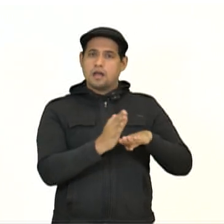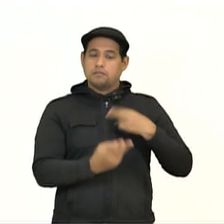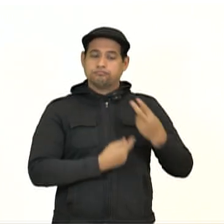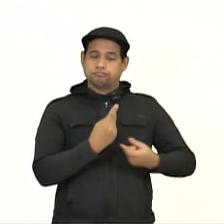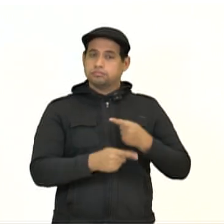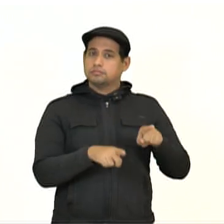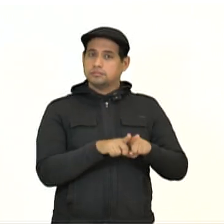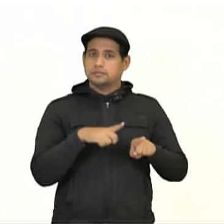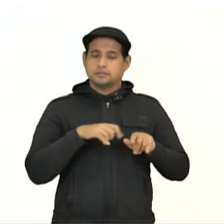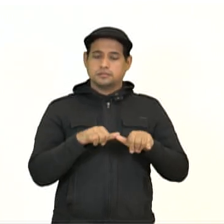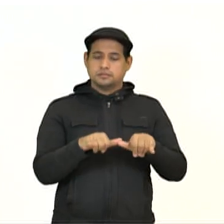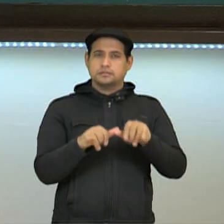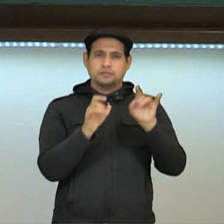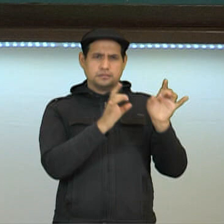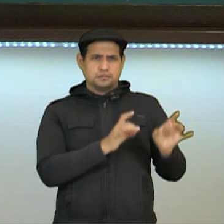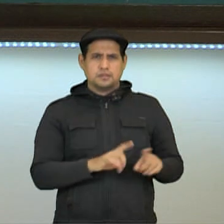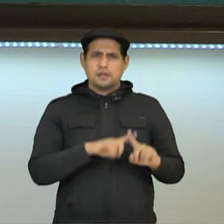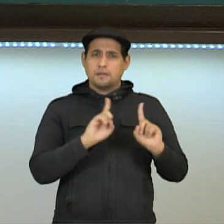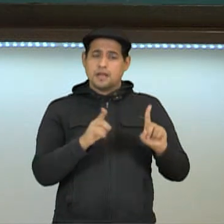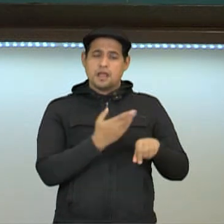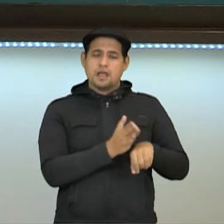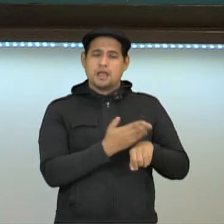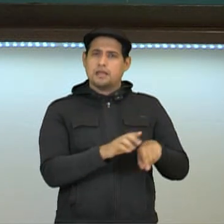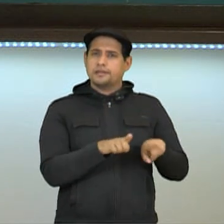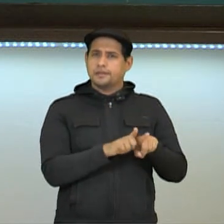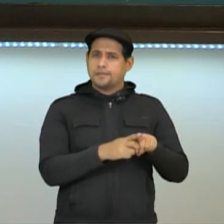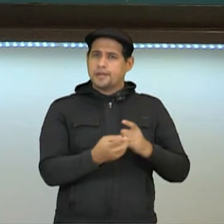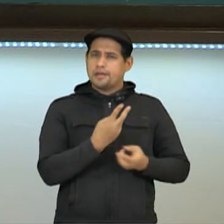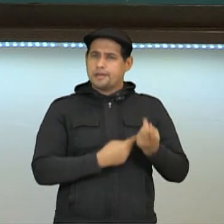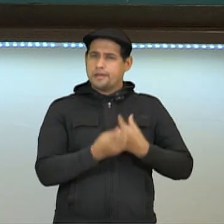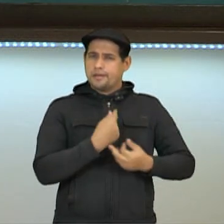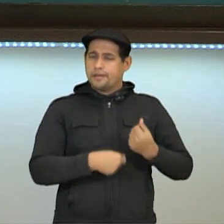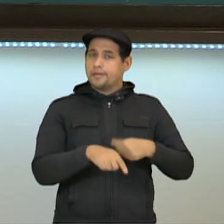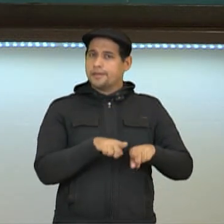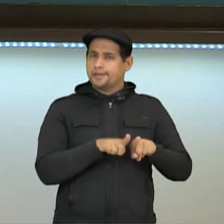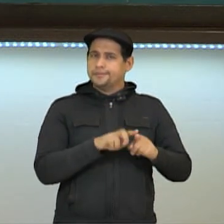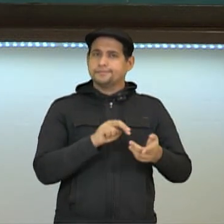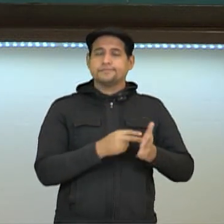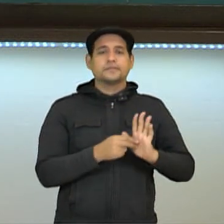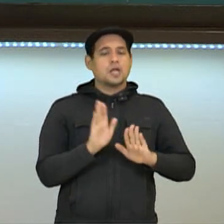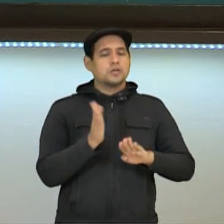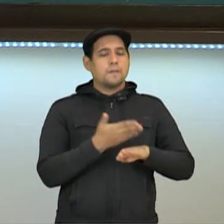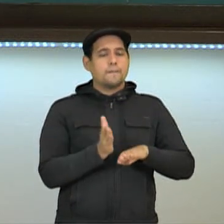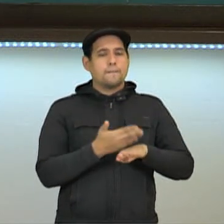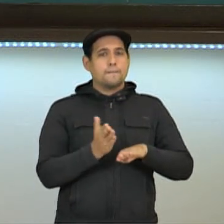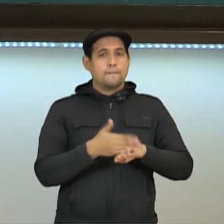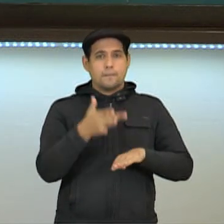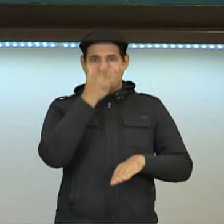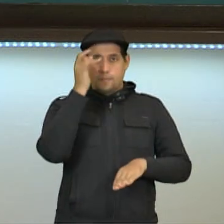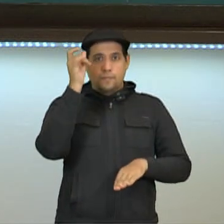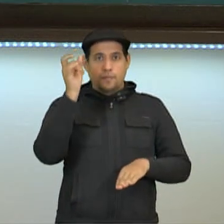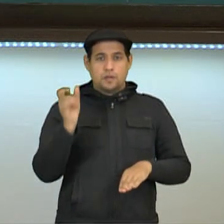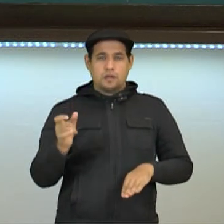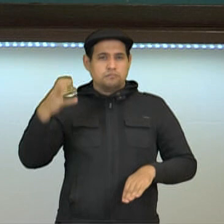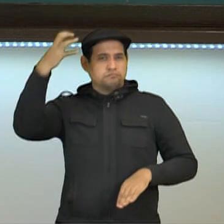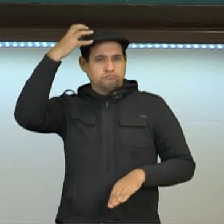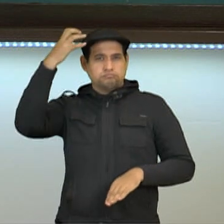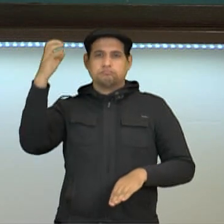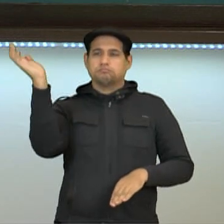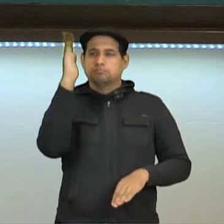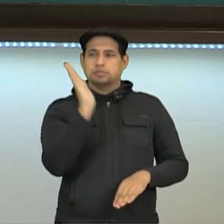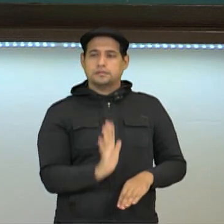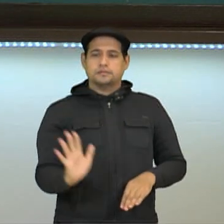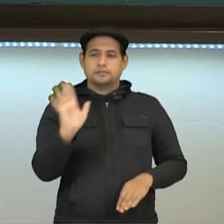econômicas do mercantilismo. Então, nessas práticas econômicas que eram praticadas pelas monarquias nacionais,